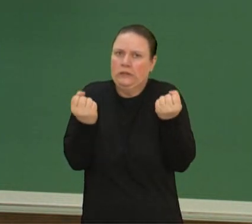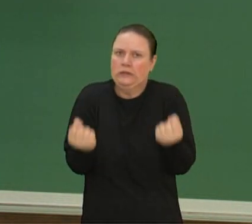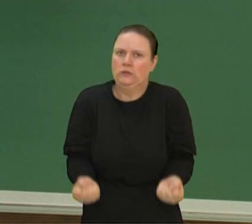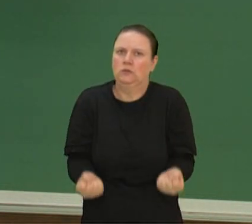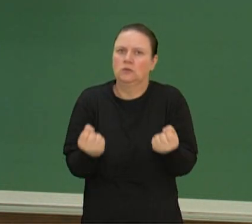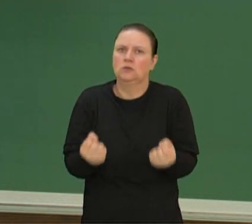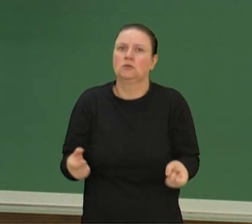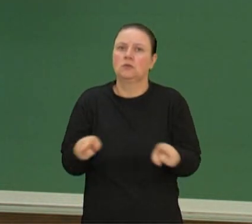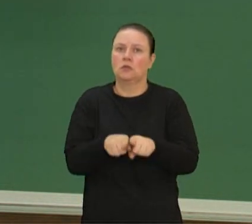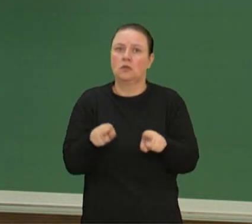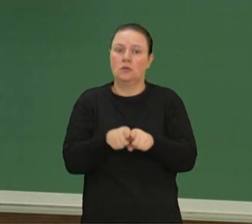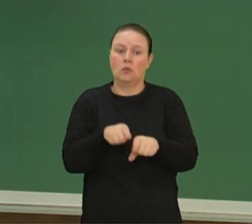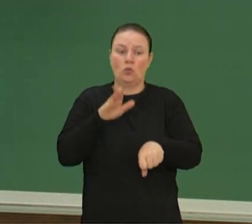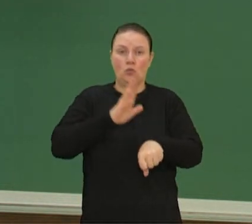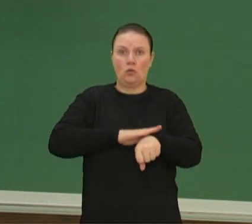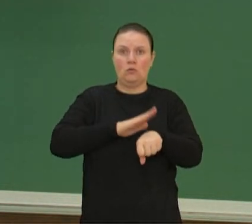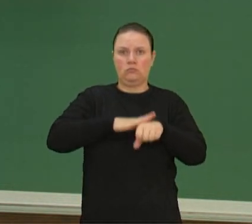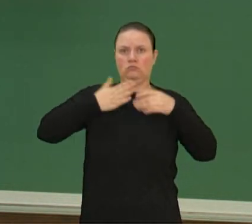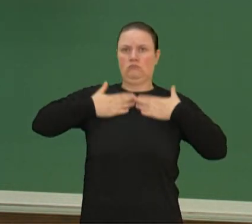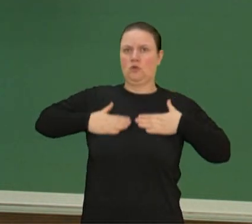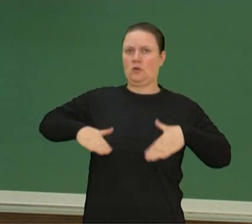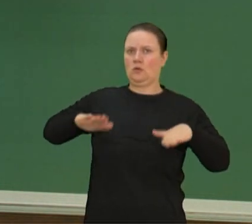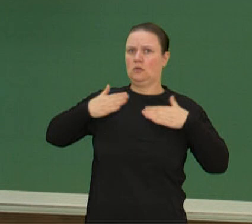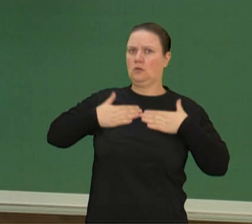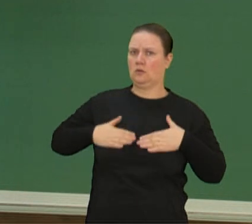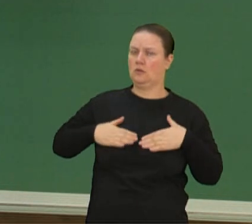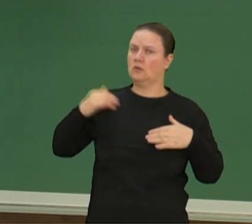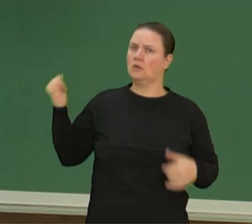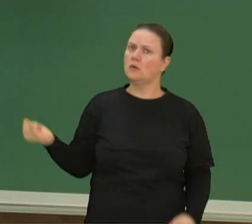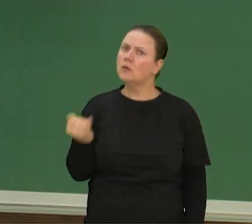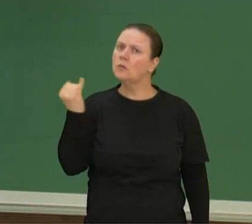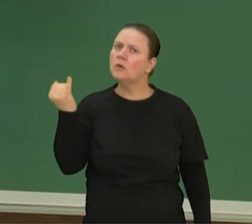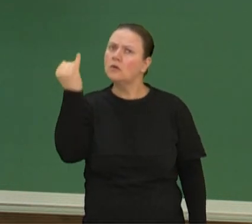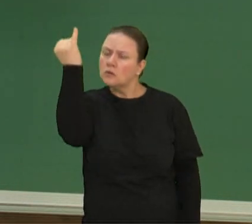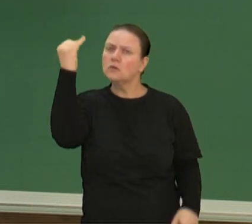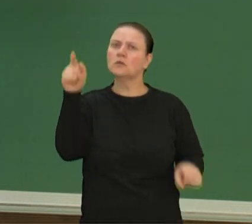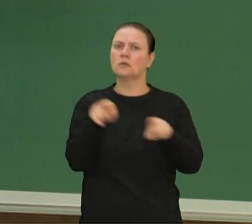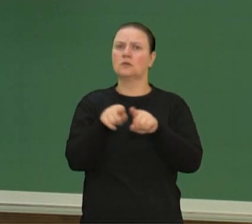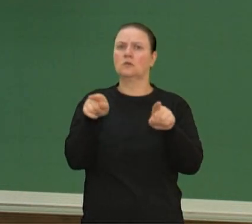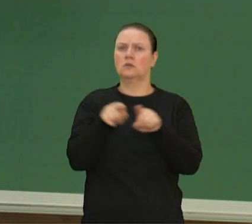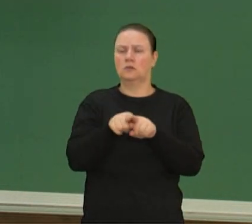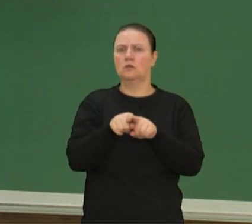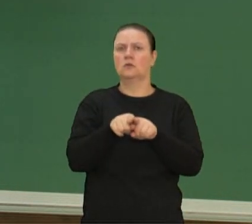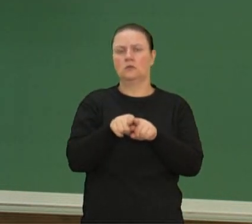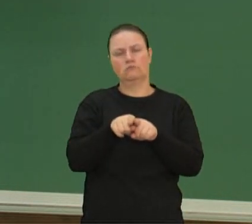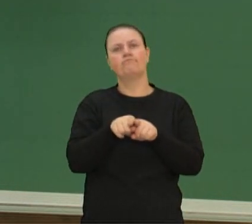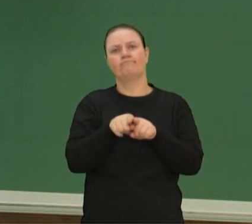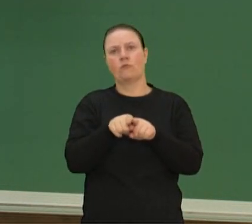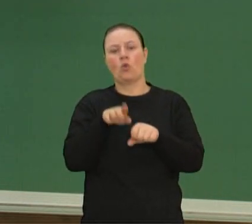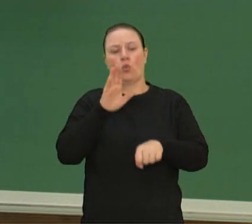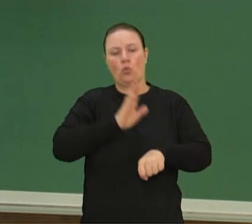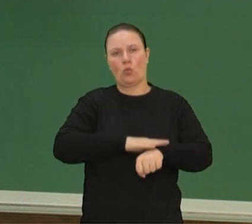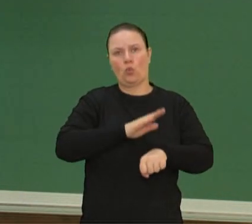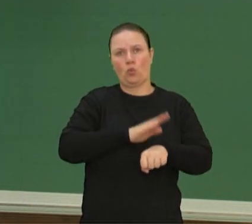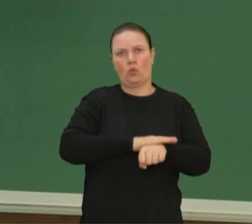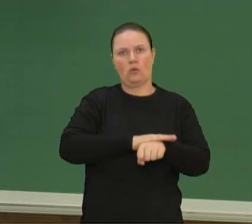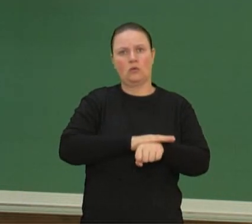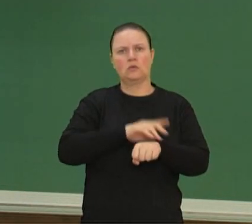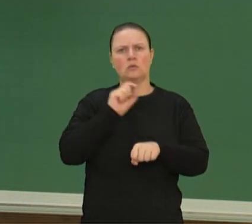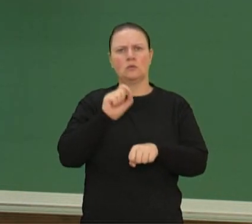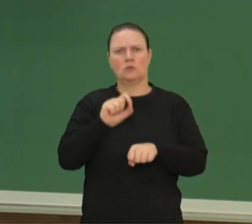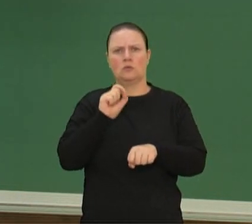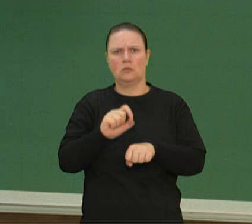o descanso. O descanso é importantíssimo, como nós falamos, é importante que você descanse o tempo que é indicado